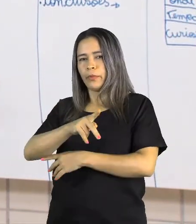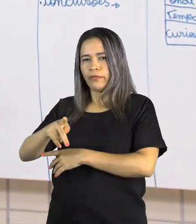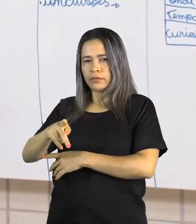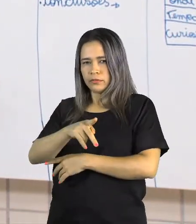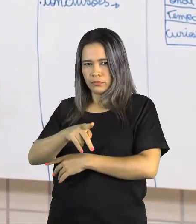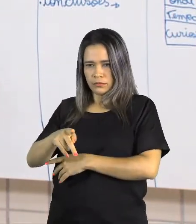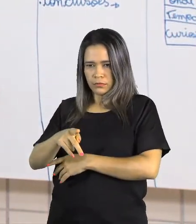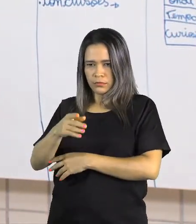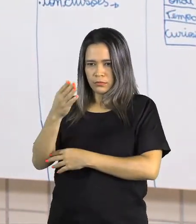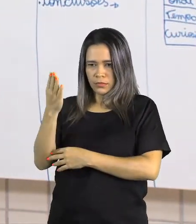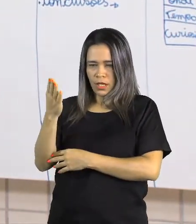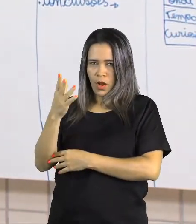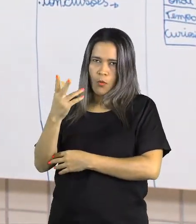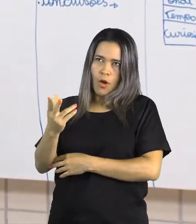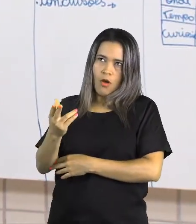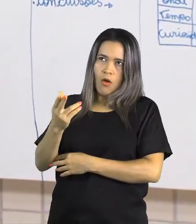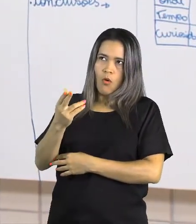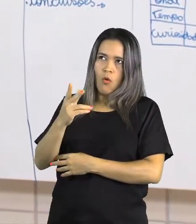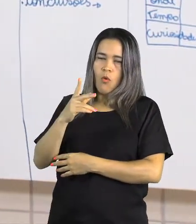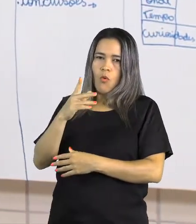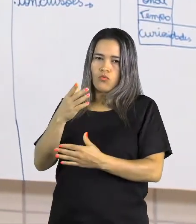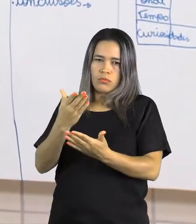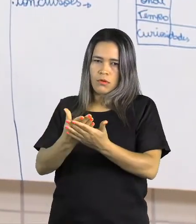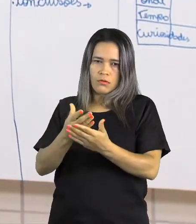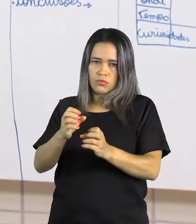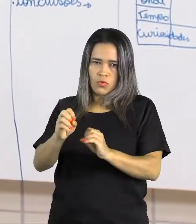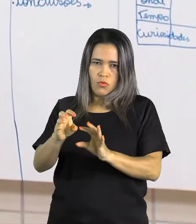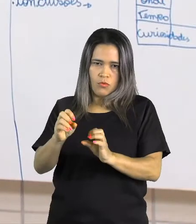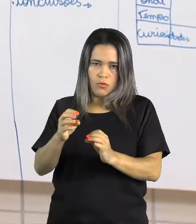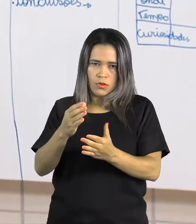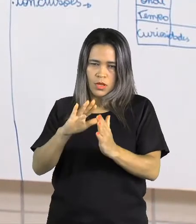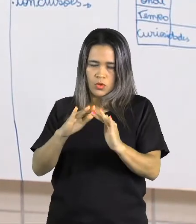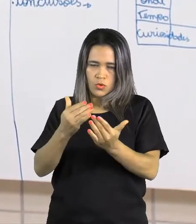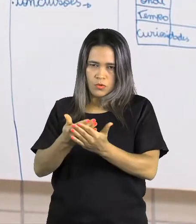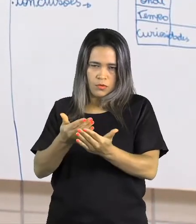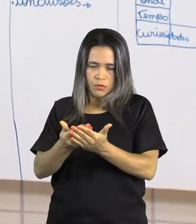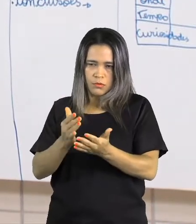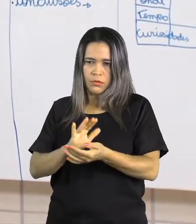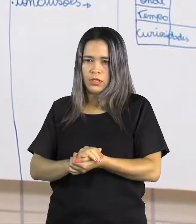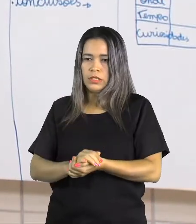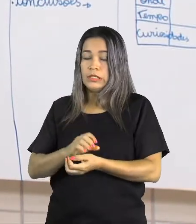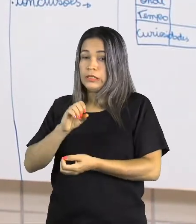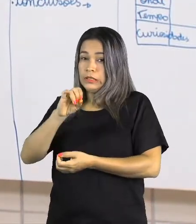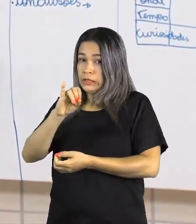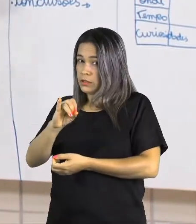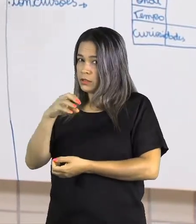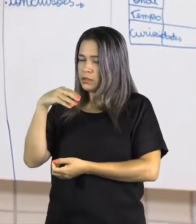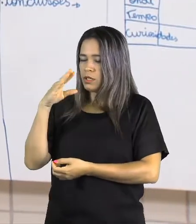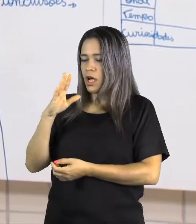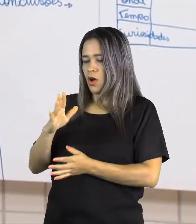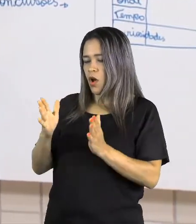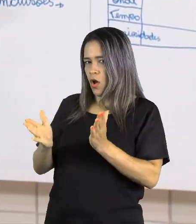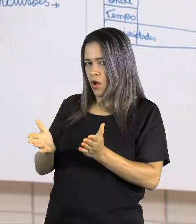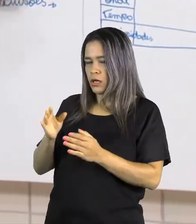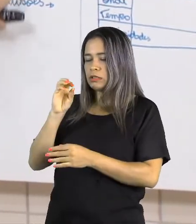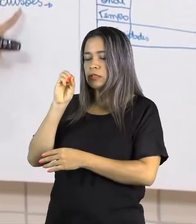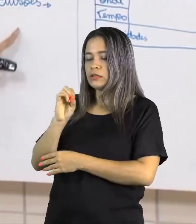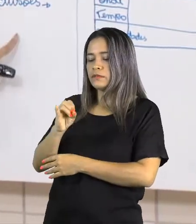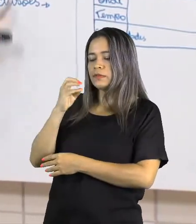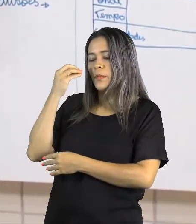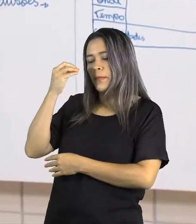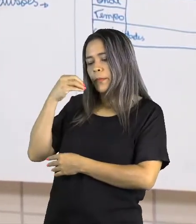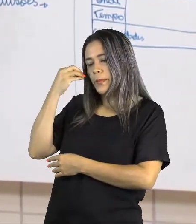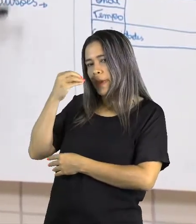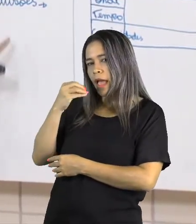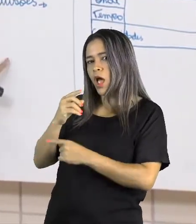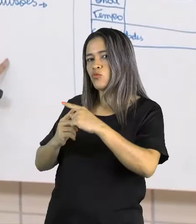um relato escolar, que é o de observação. Se eu fizer uma experiência, eu tenho este tipo de relato,